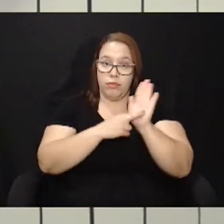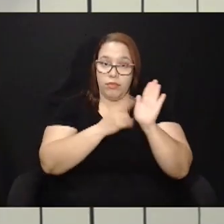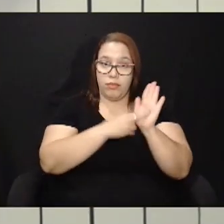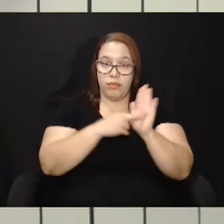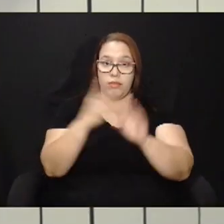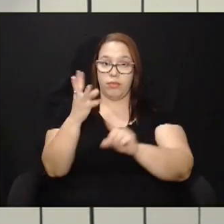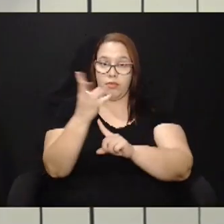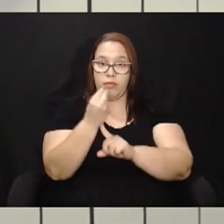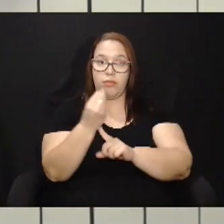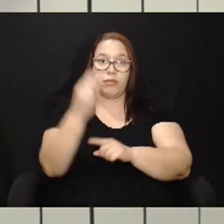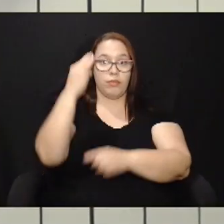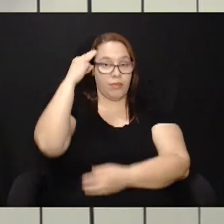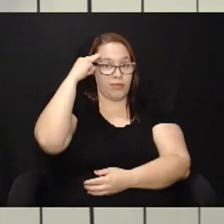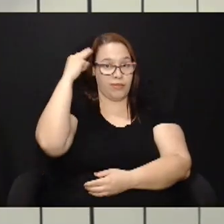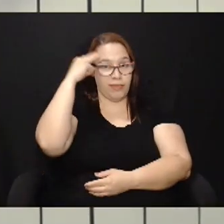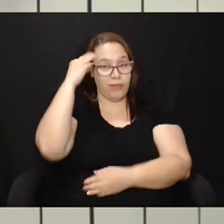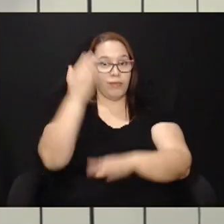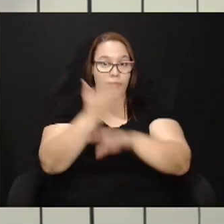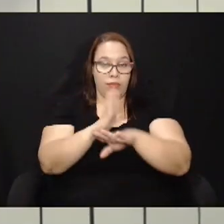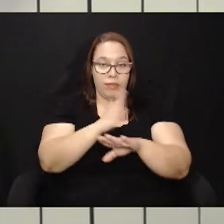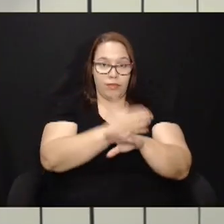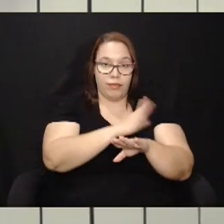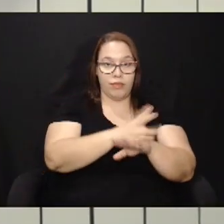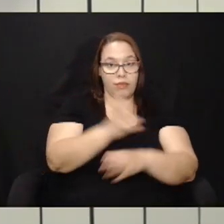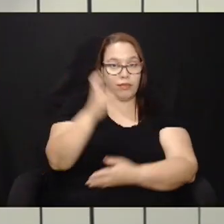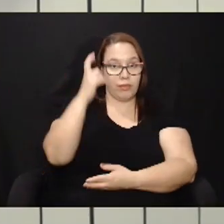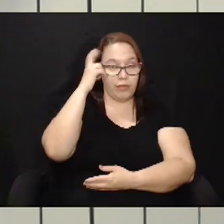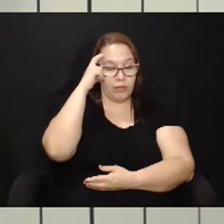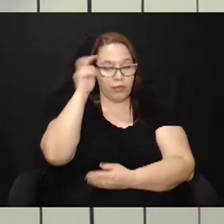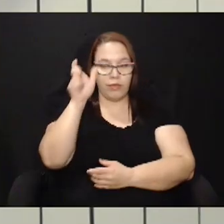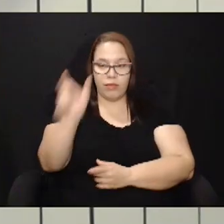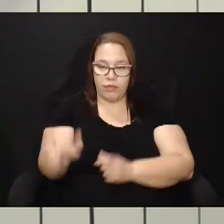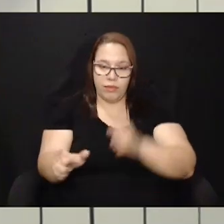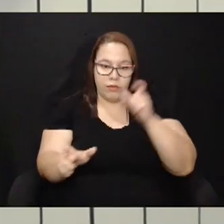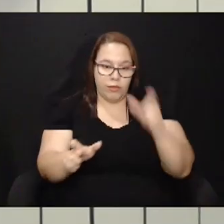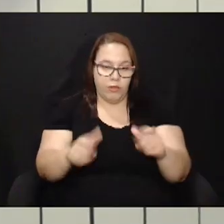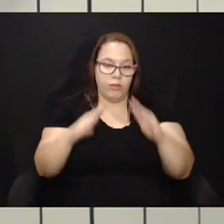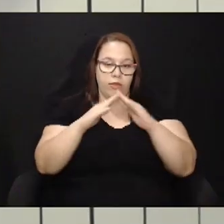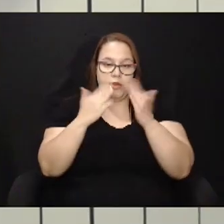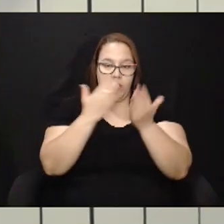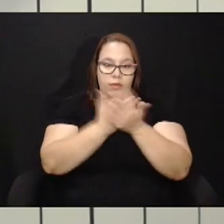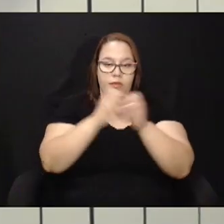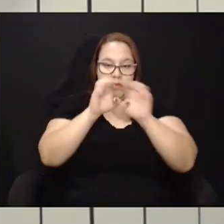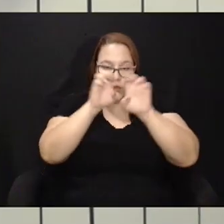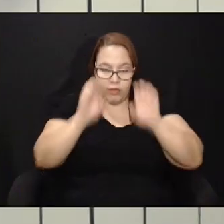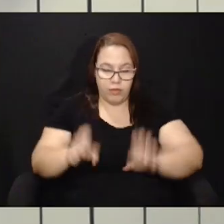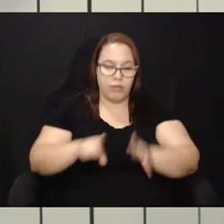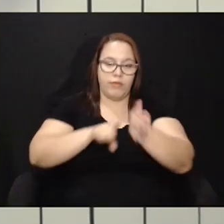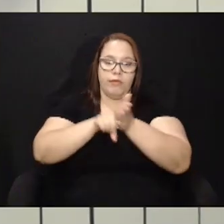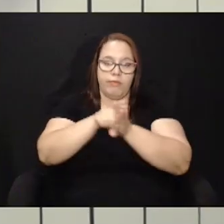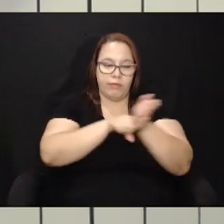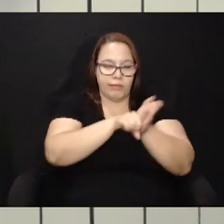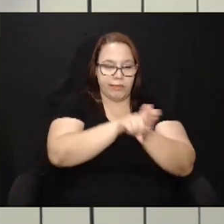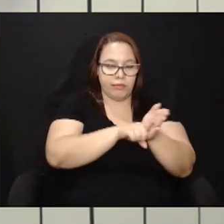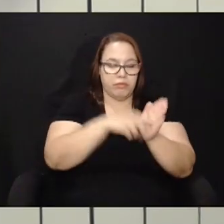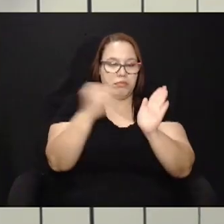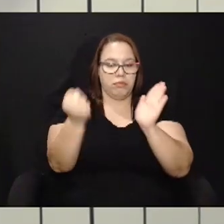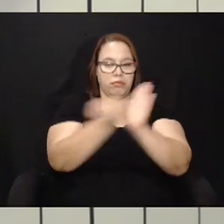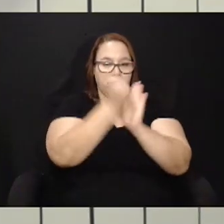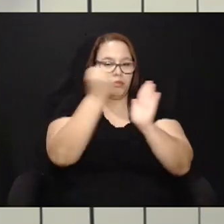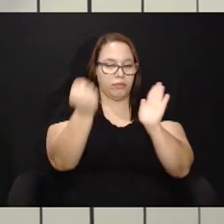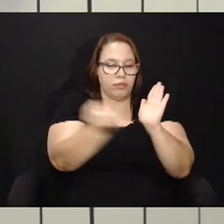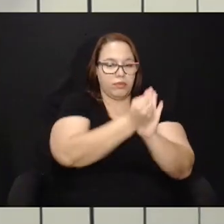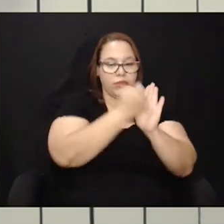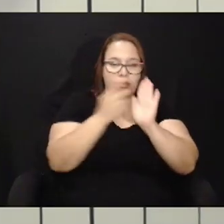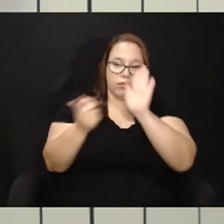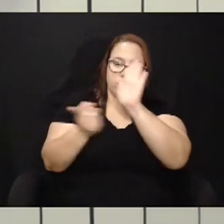memória e práticas culturais. Cada unidade de ensino estruturou pesquisas, registros e apresentações